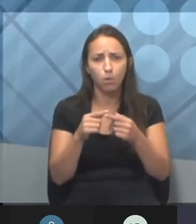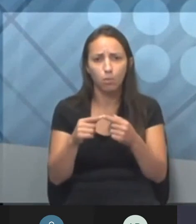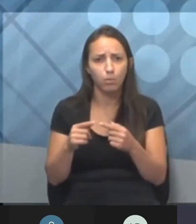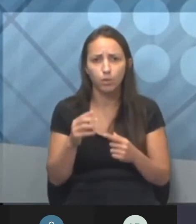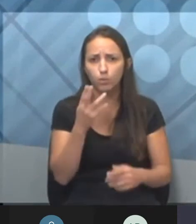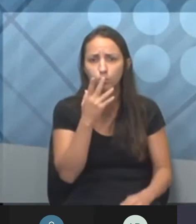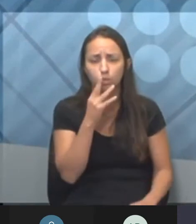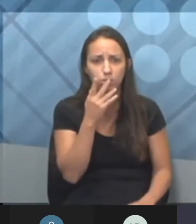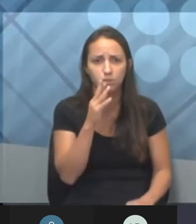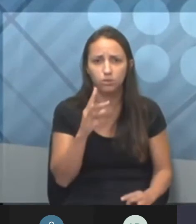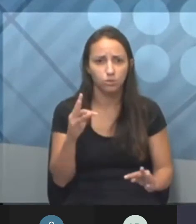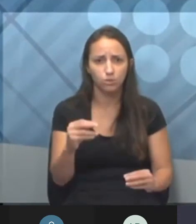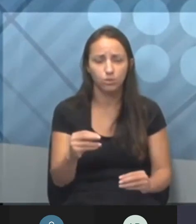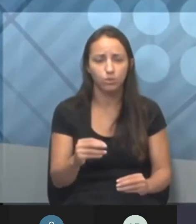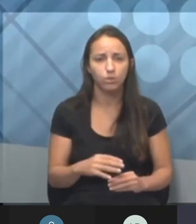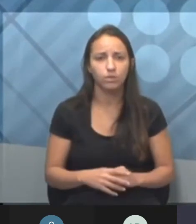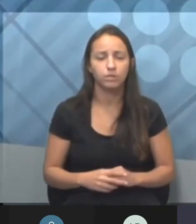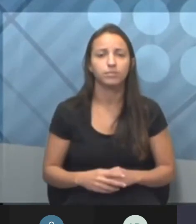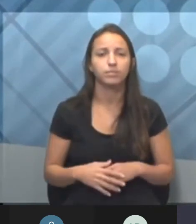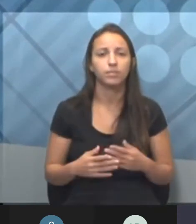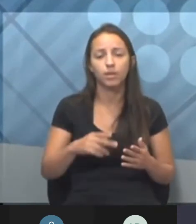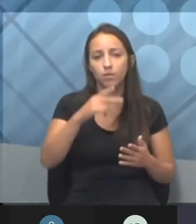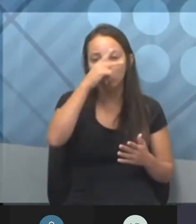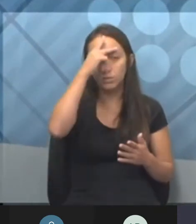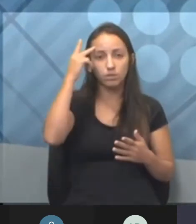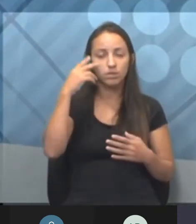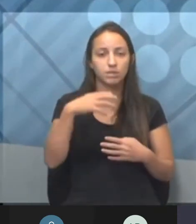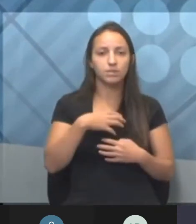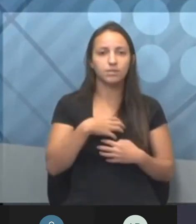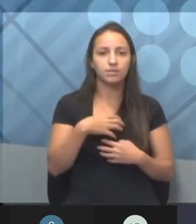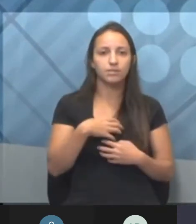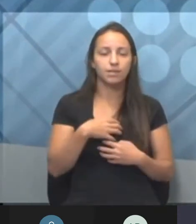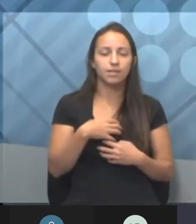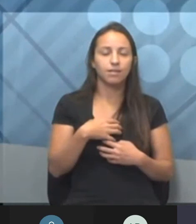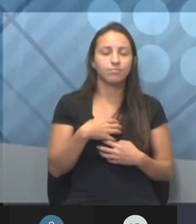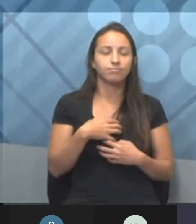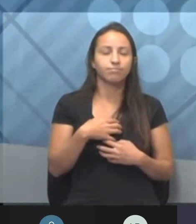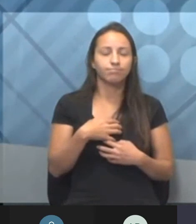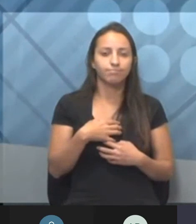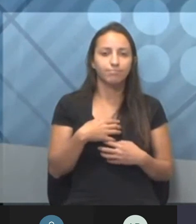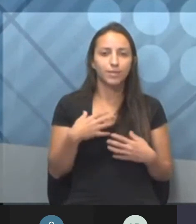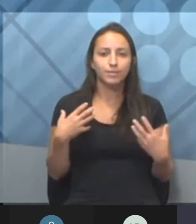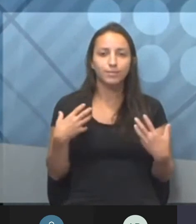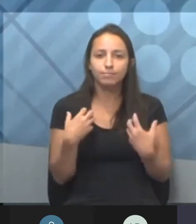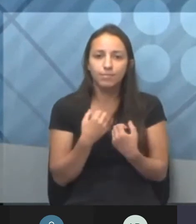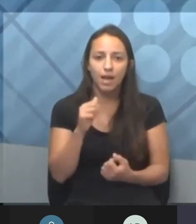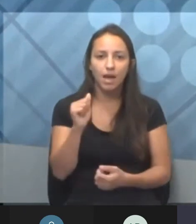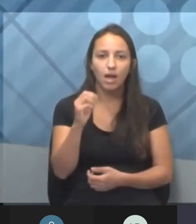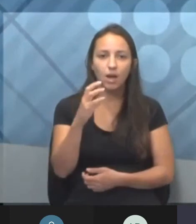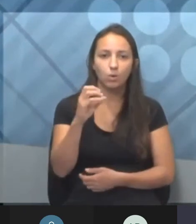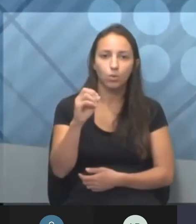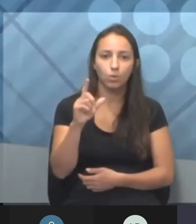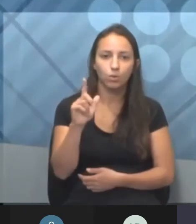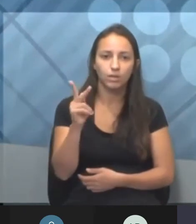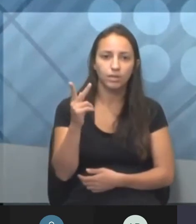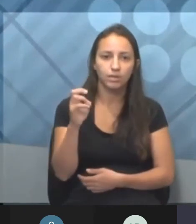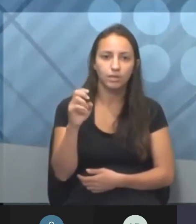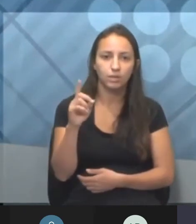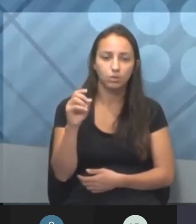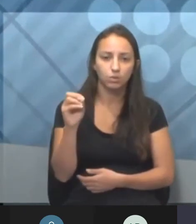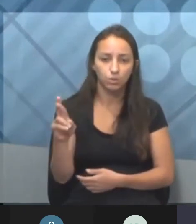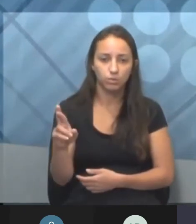cai bem, e aí as pessoas parecem que se sentem num ambiente mais quente e acolhedor. Então,